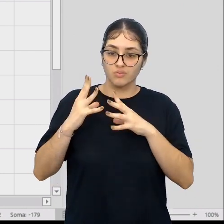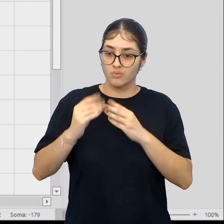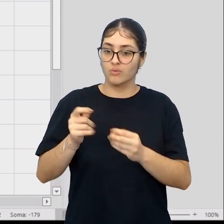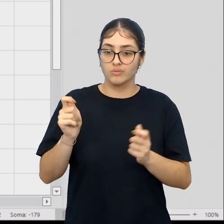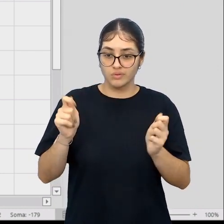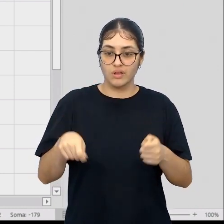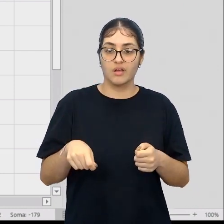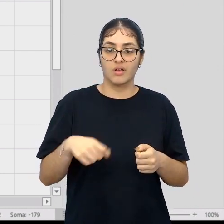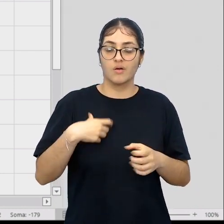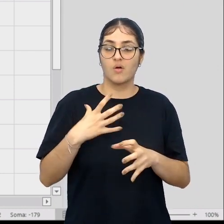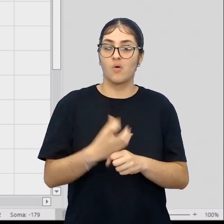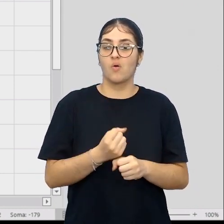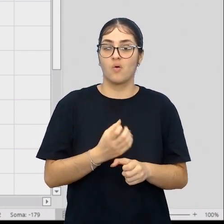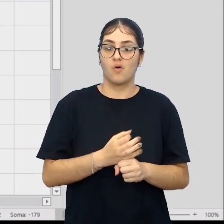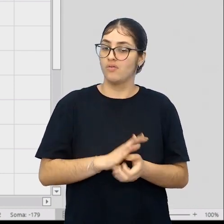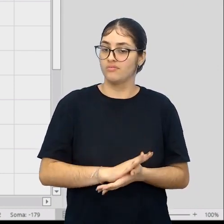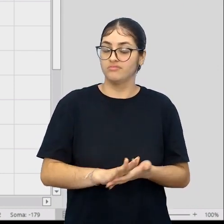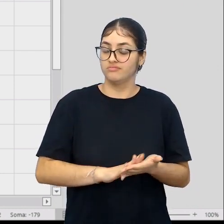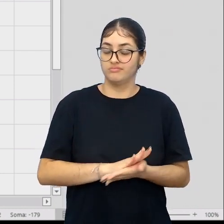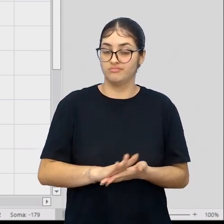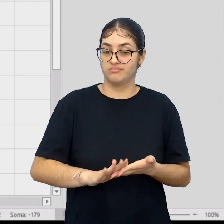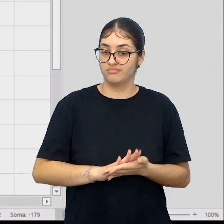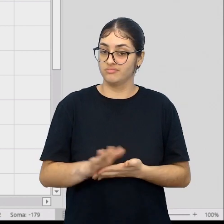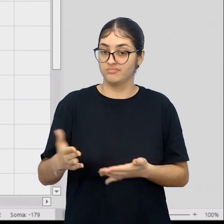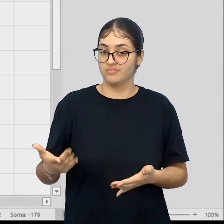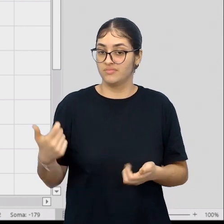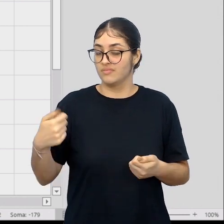conta que a gente tá fazendo. Ele faz pra gente. Ei. Ou